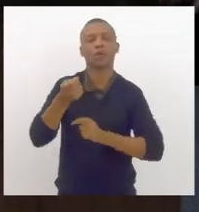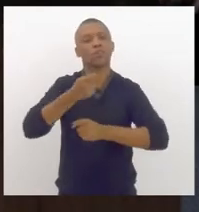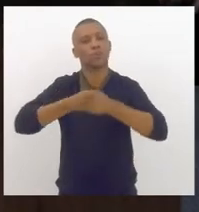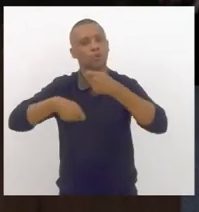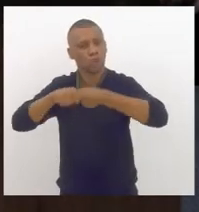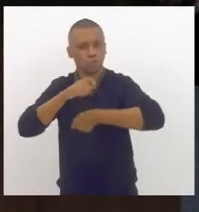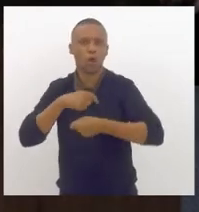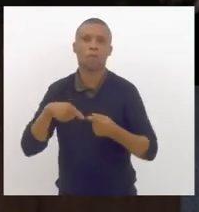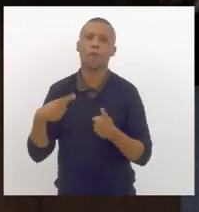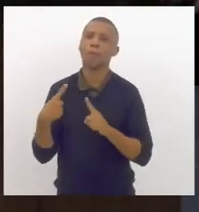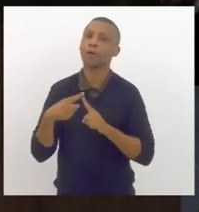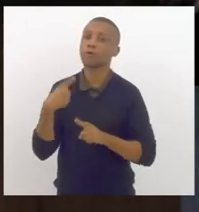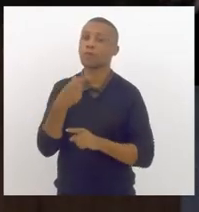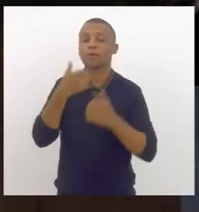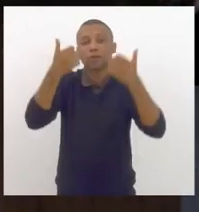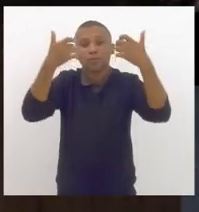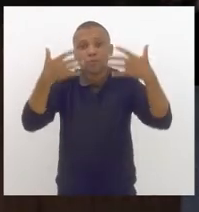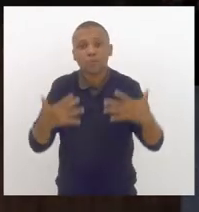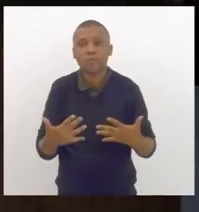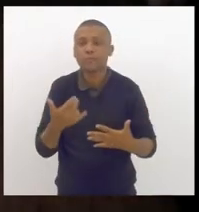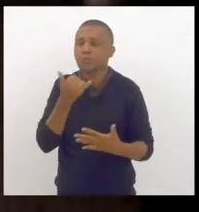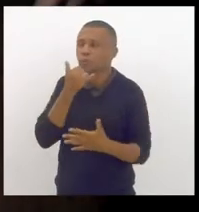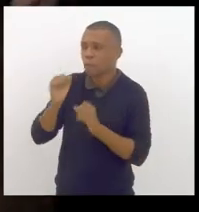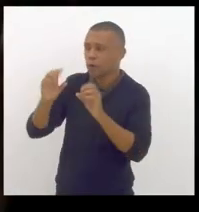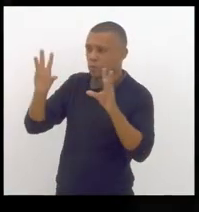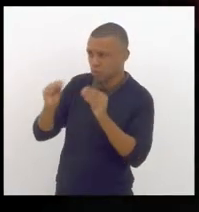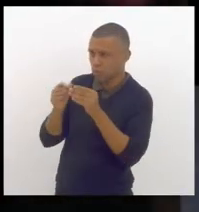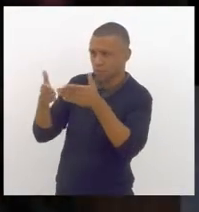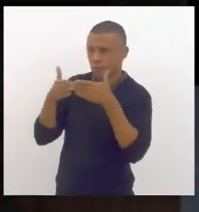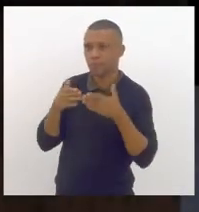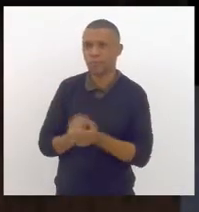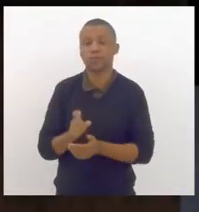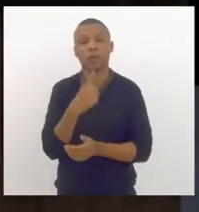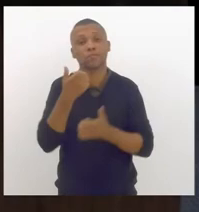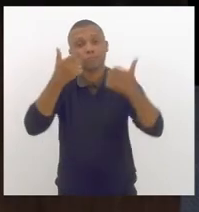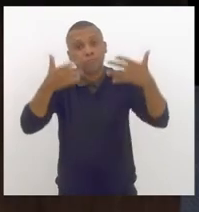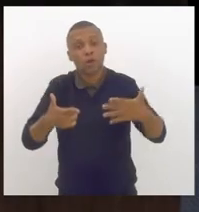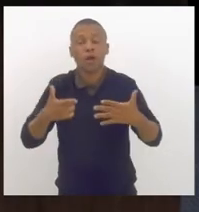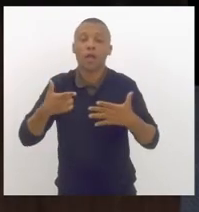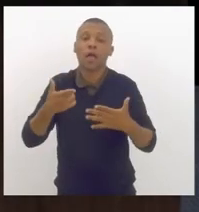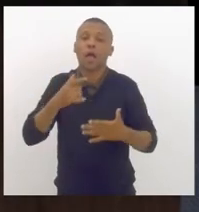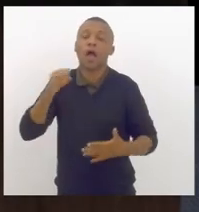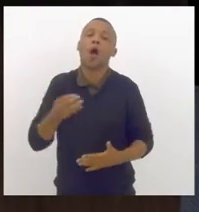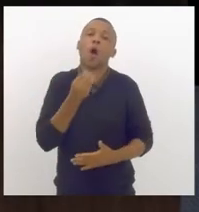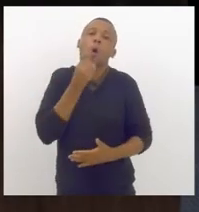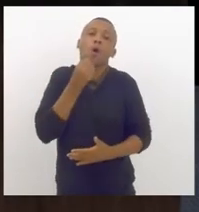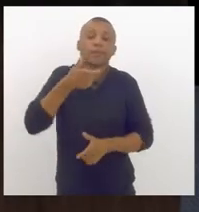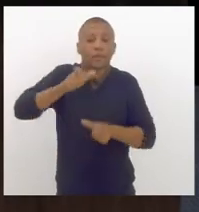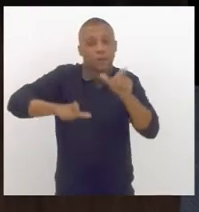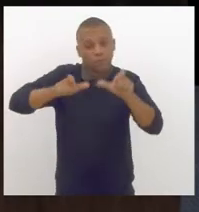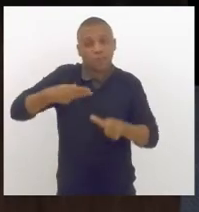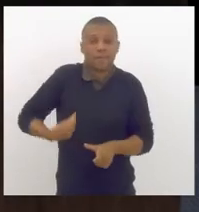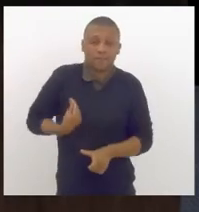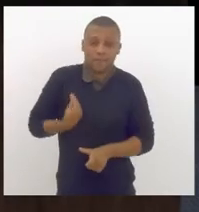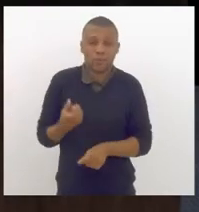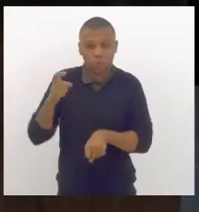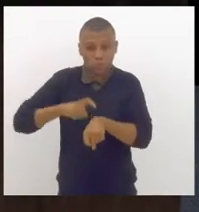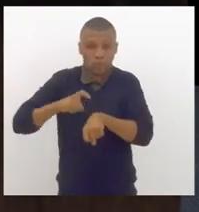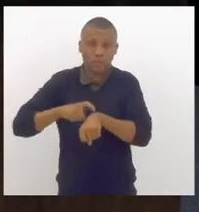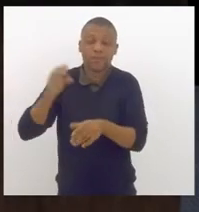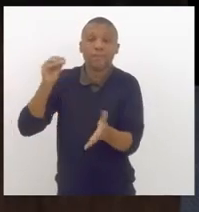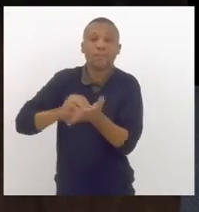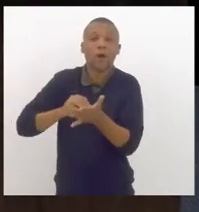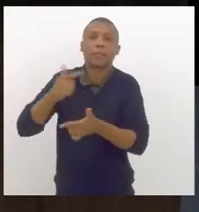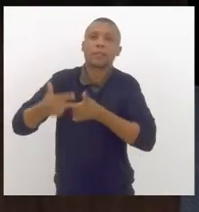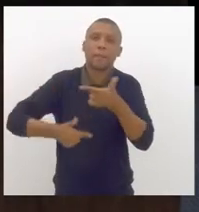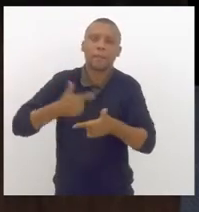porque a gente está falando da possibilidade dessas pessoas sobreviverem no momento onde não há emprego, no momento que essas pessoas